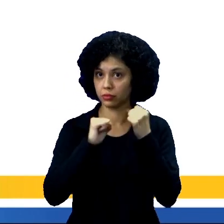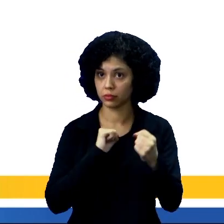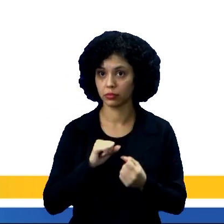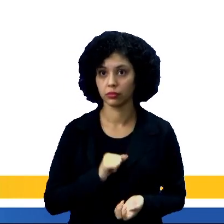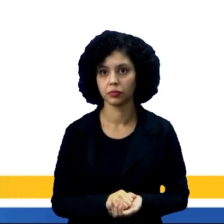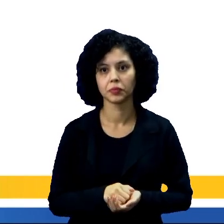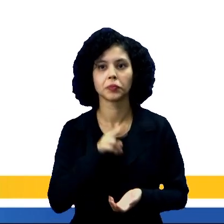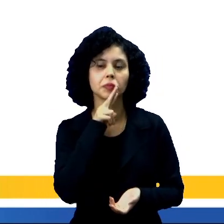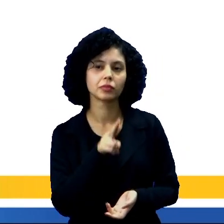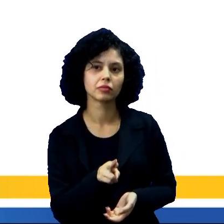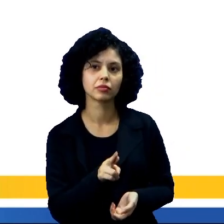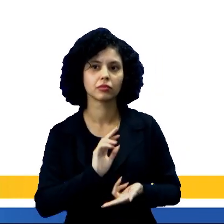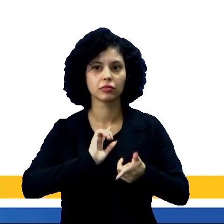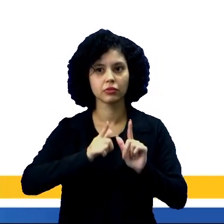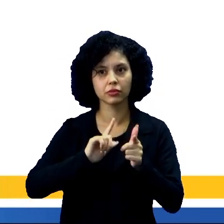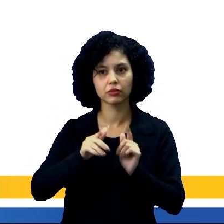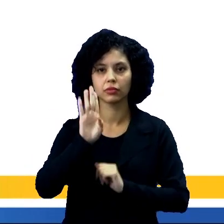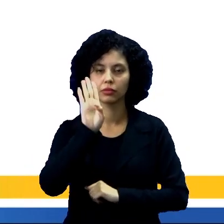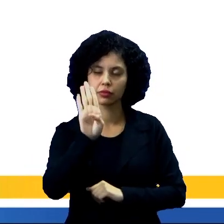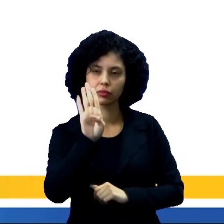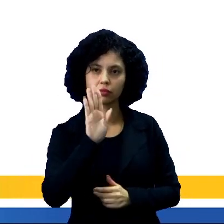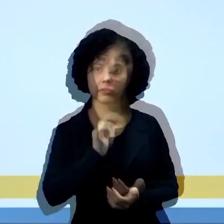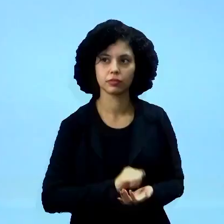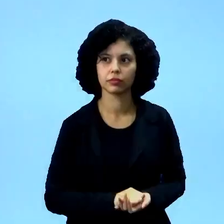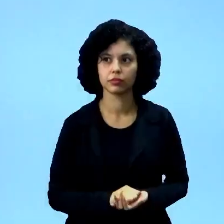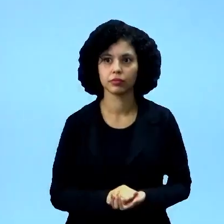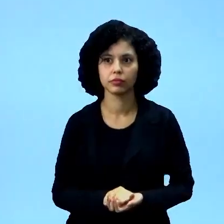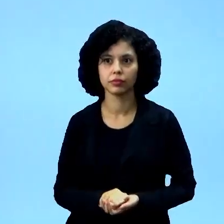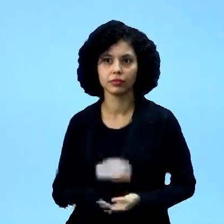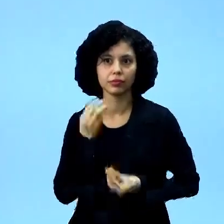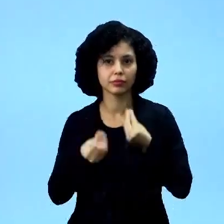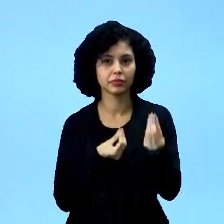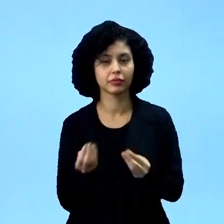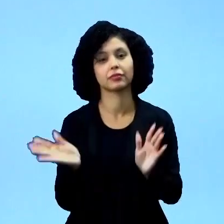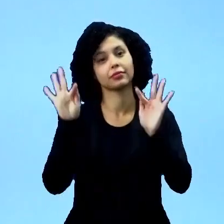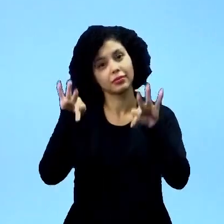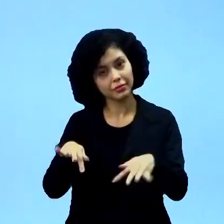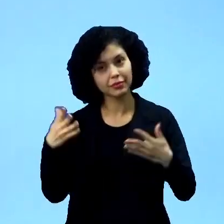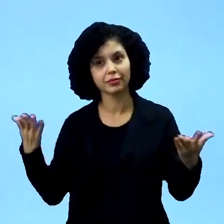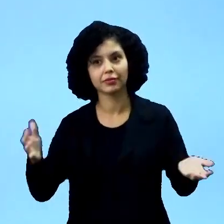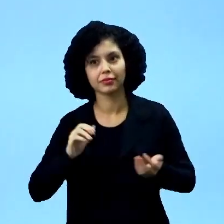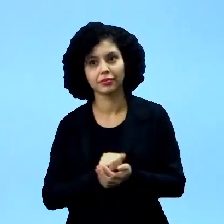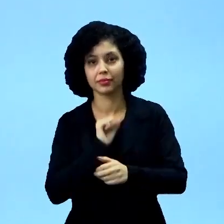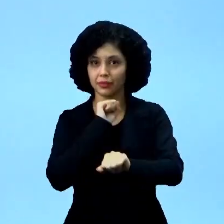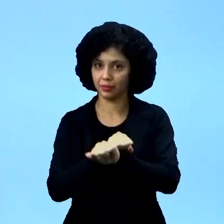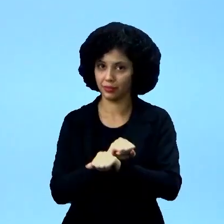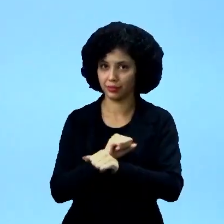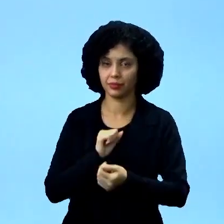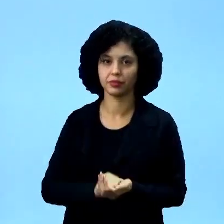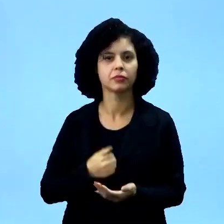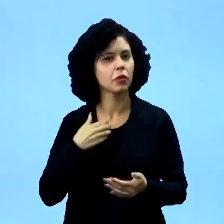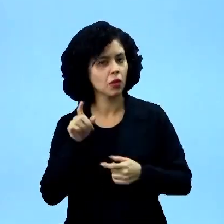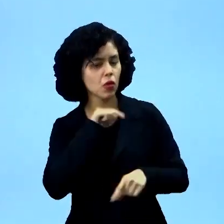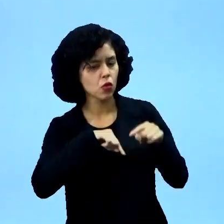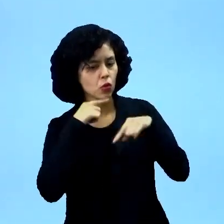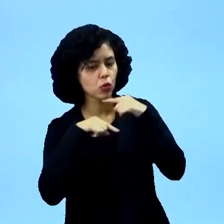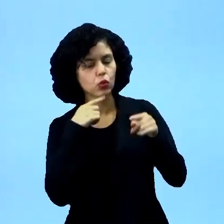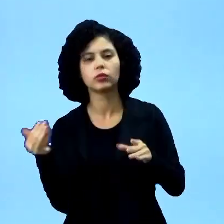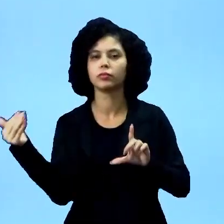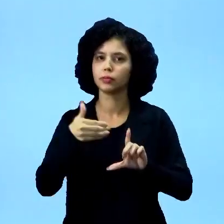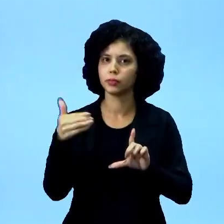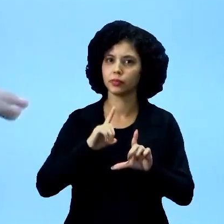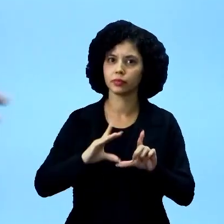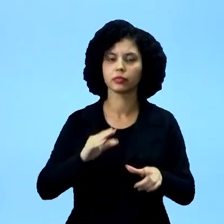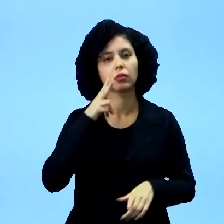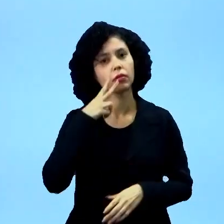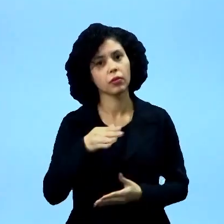Então, a gente tem como resposta certa a alternativa B. Como o nosso tempo está acabando, a gente vai parar por aqui. Qualquer coisa é só acessar a